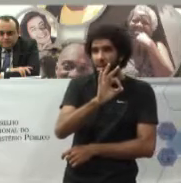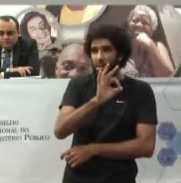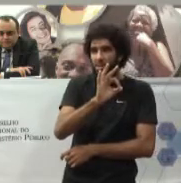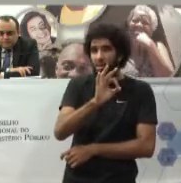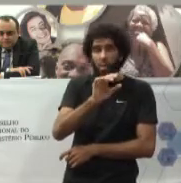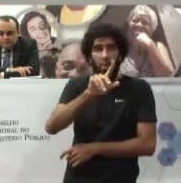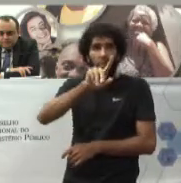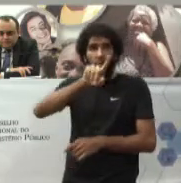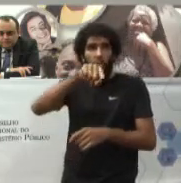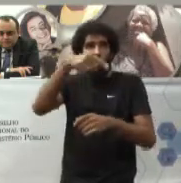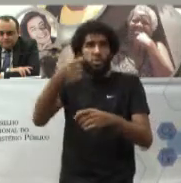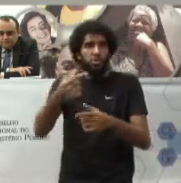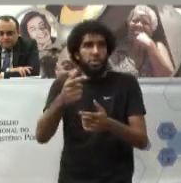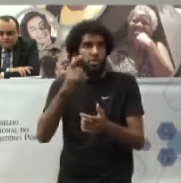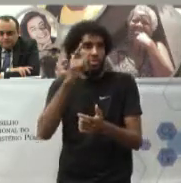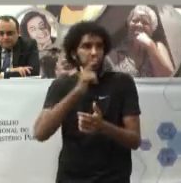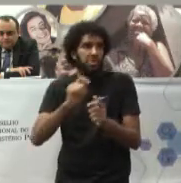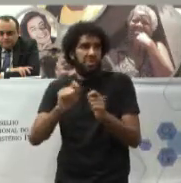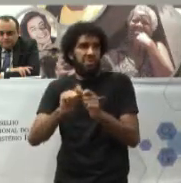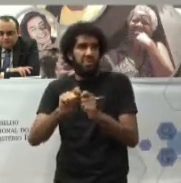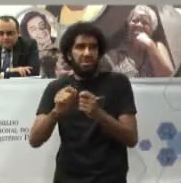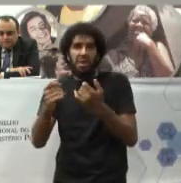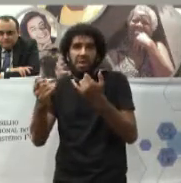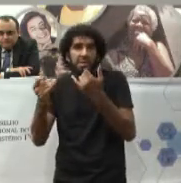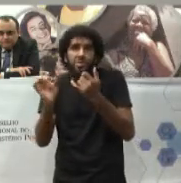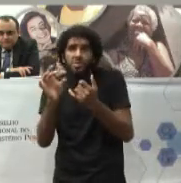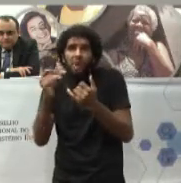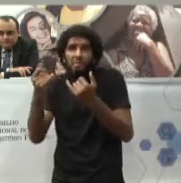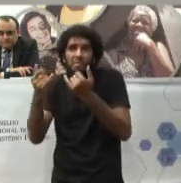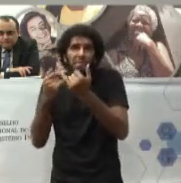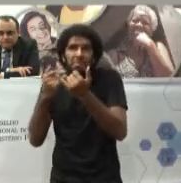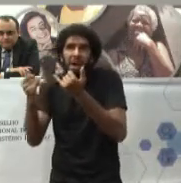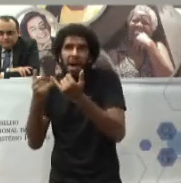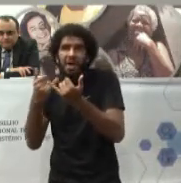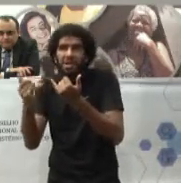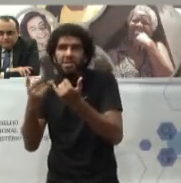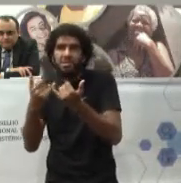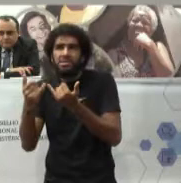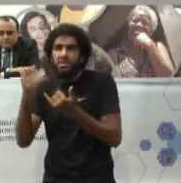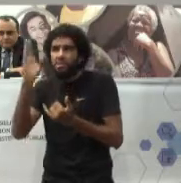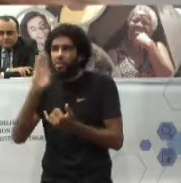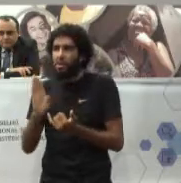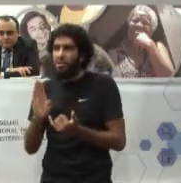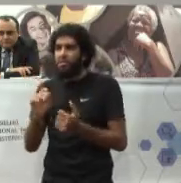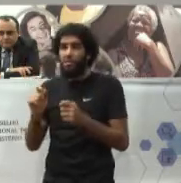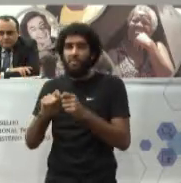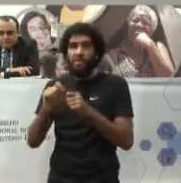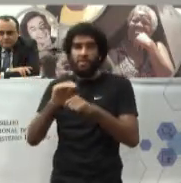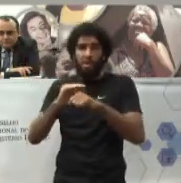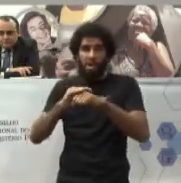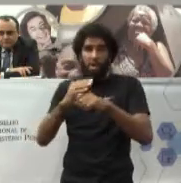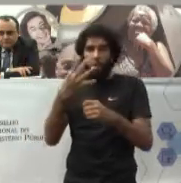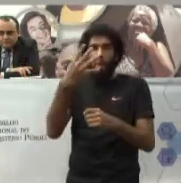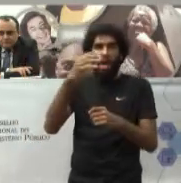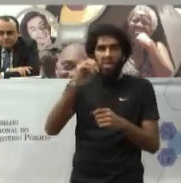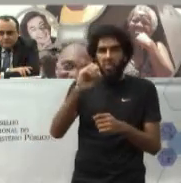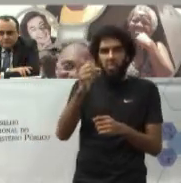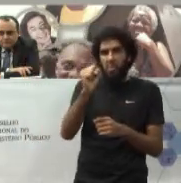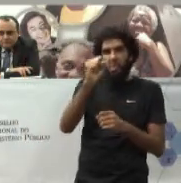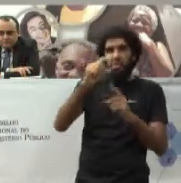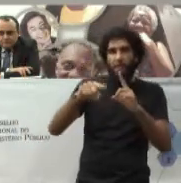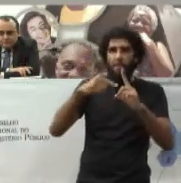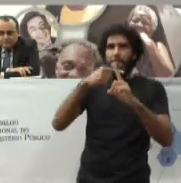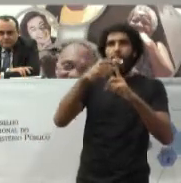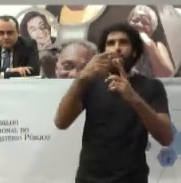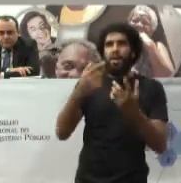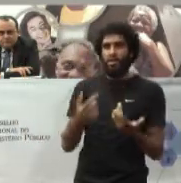países do mundo que têm algo parecido se eu ficar três quatro vezes mais recursos públicos para garantir esse direito